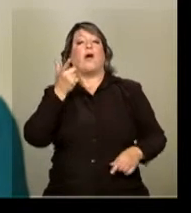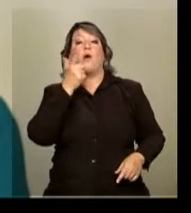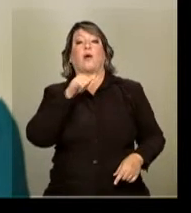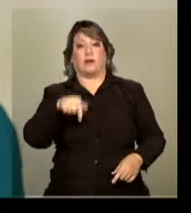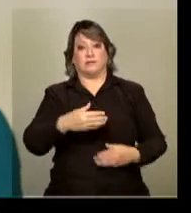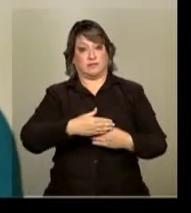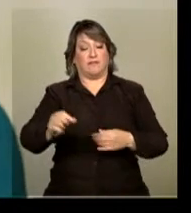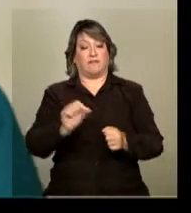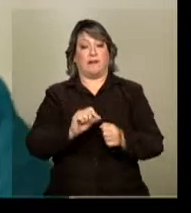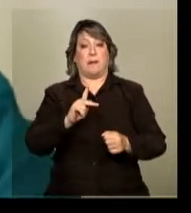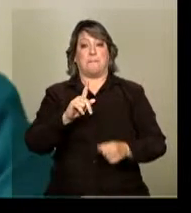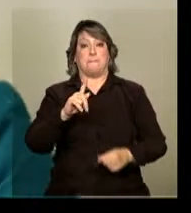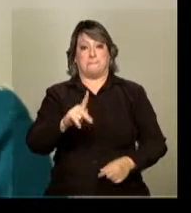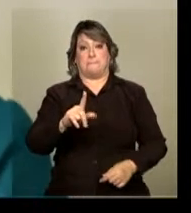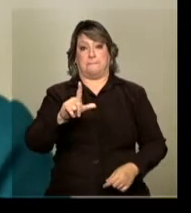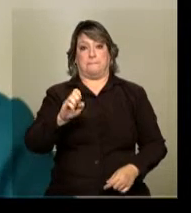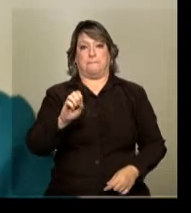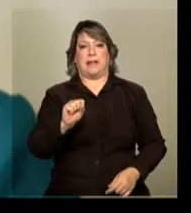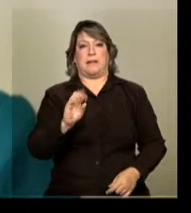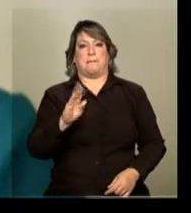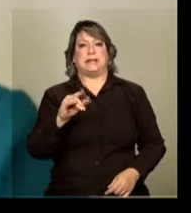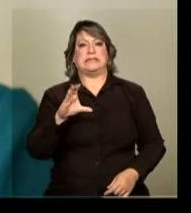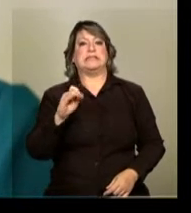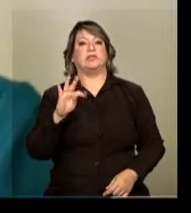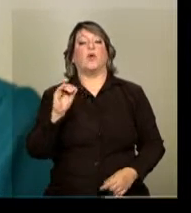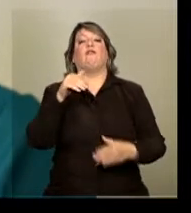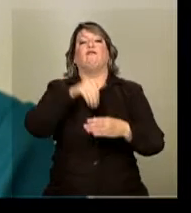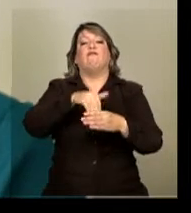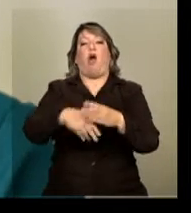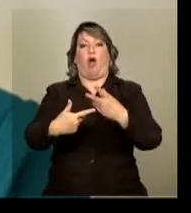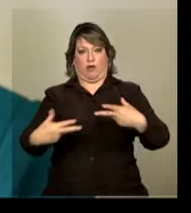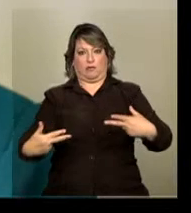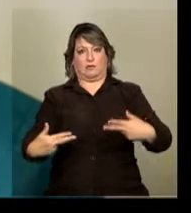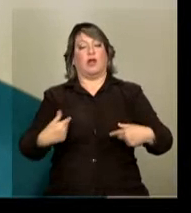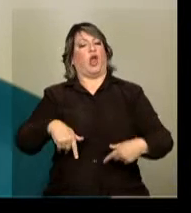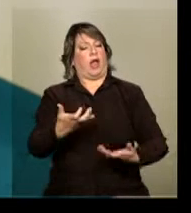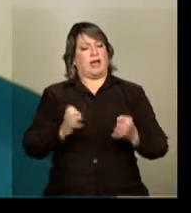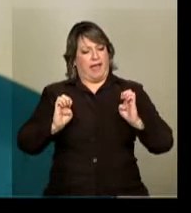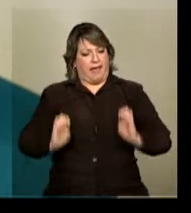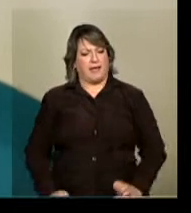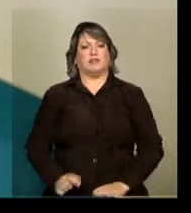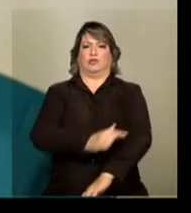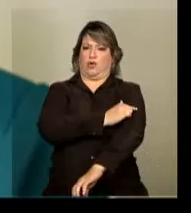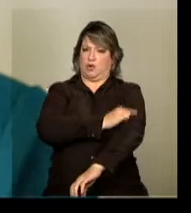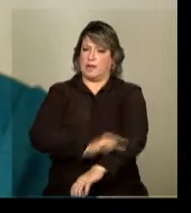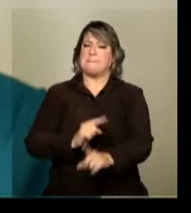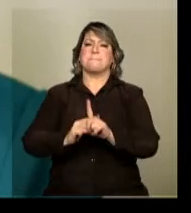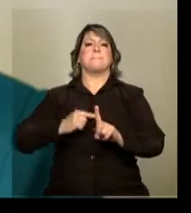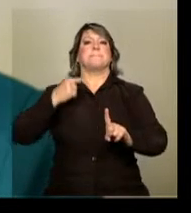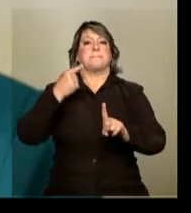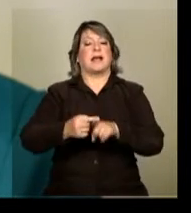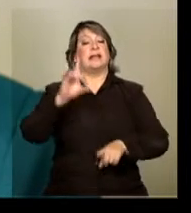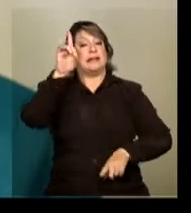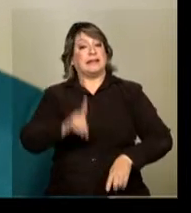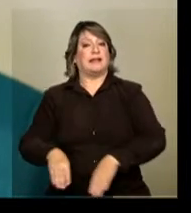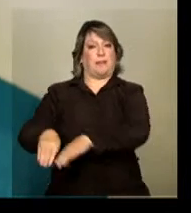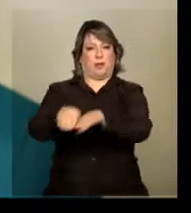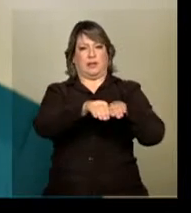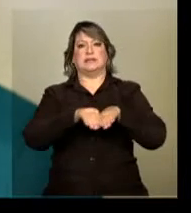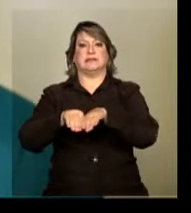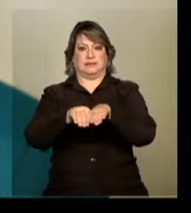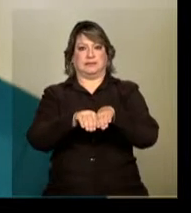plebiscito queremos mais transparência mais ética honestidade e mais democracia